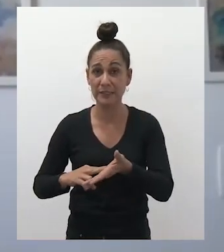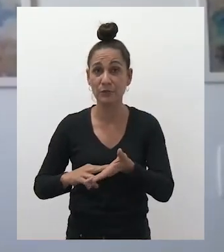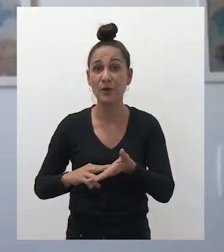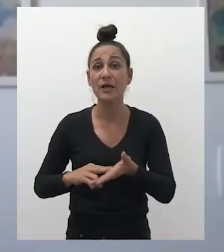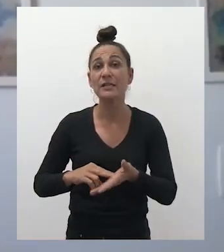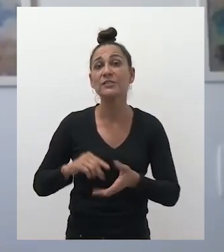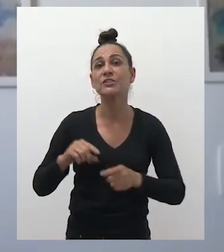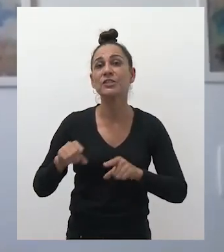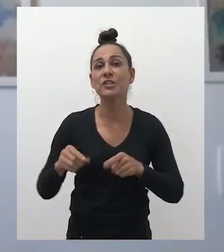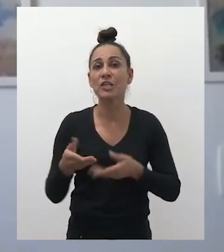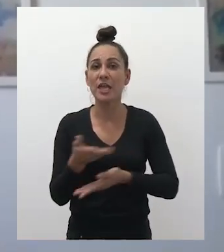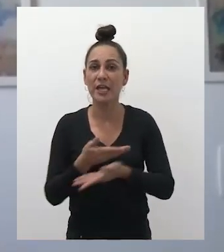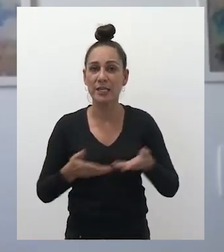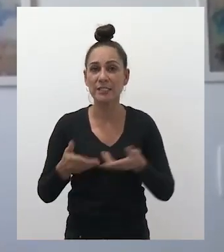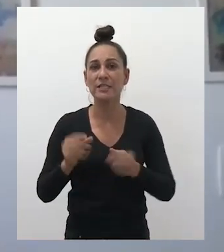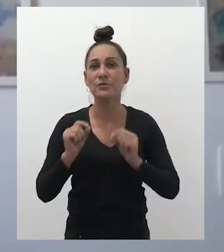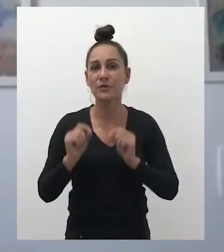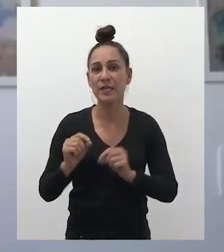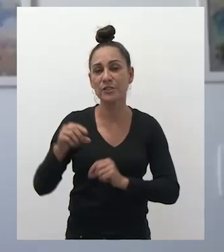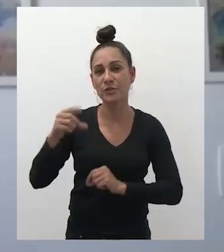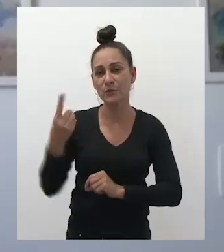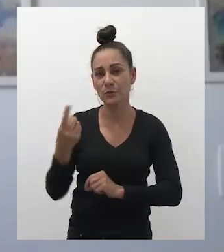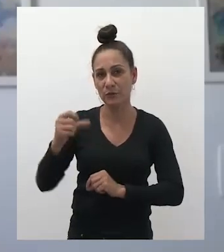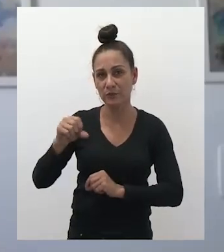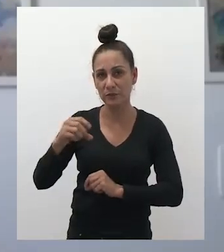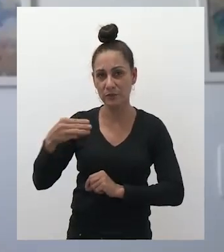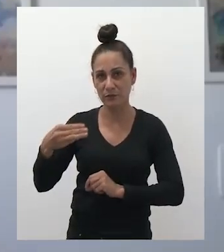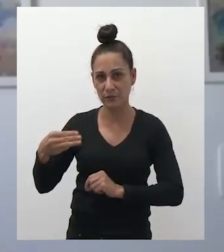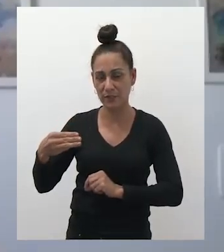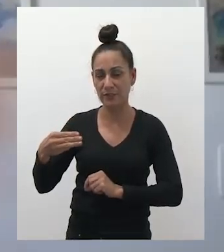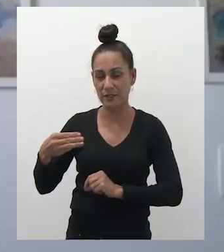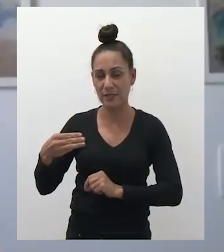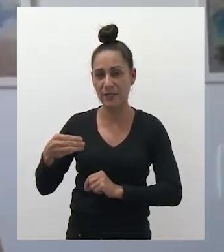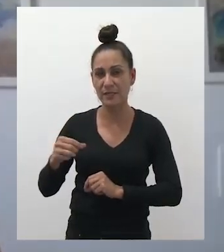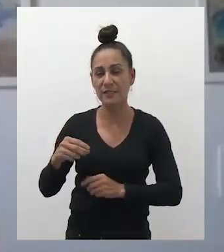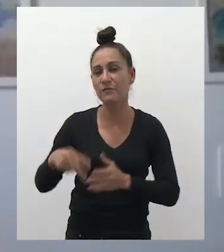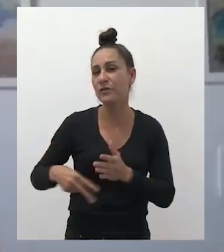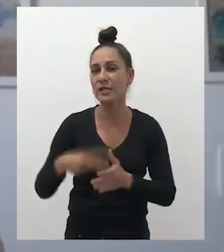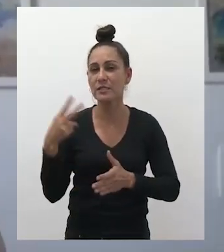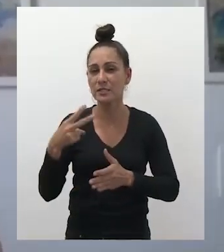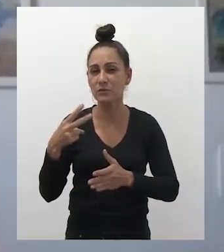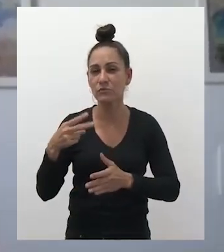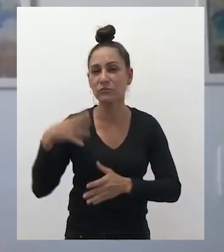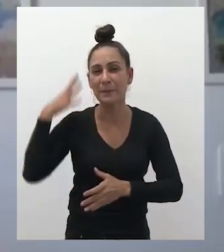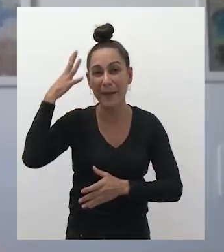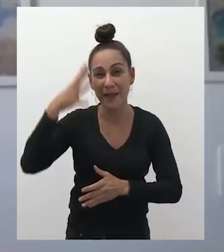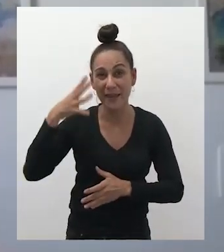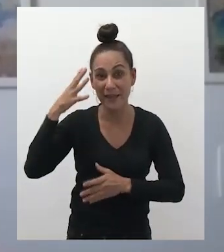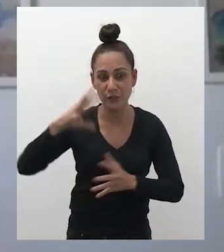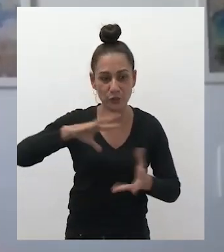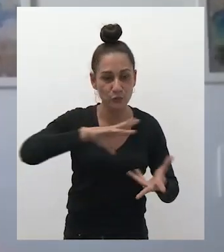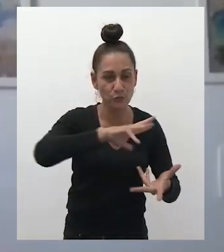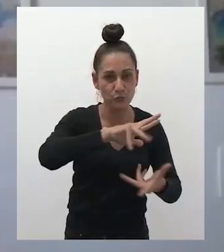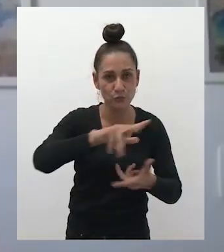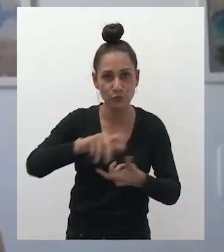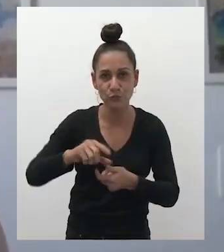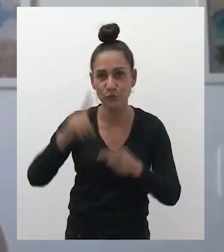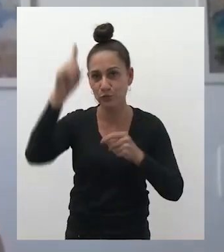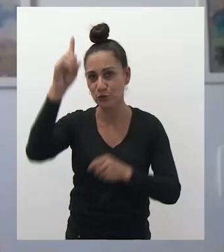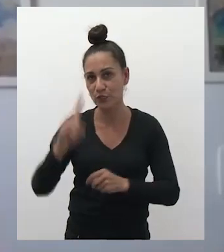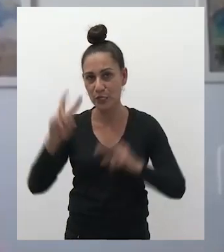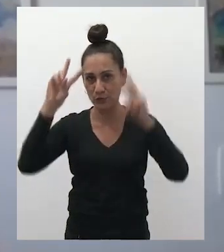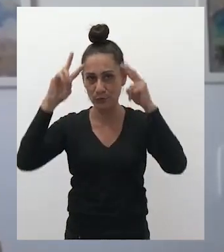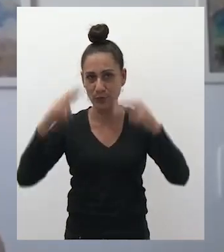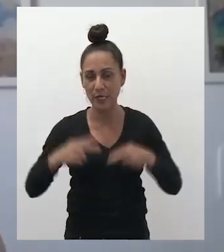Ação de Viena, de 1993, que foi assim a segunda Conferência Mundial dos Direitos Humanos, e esse